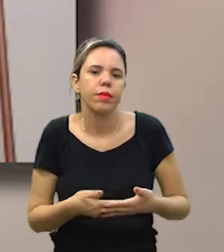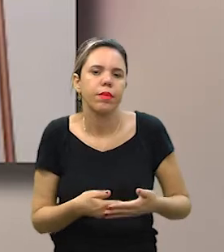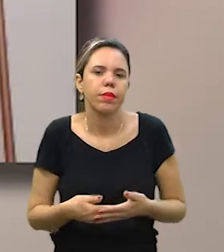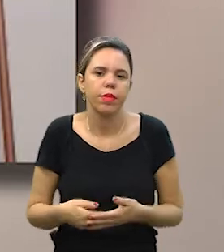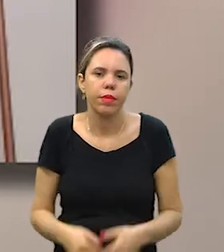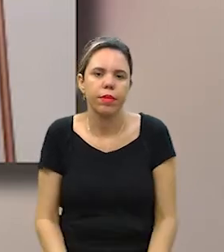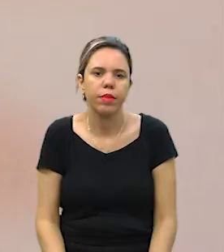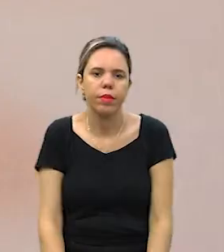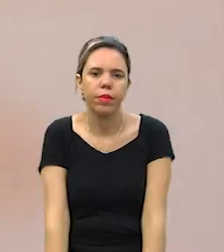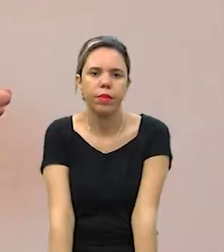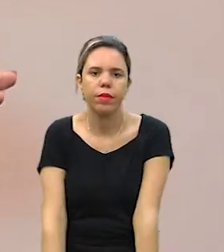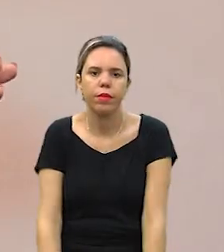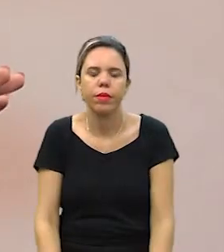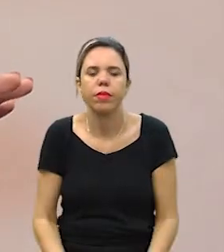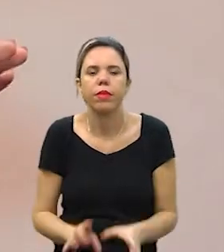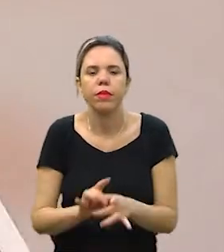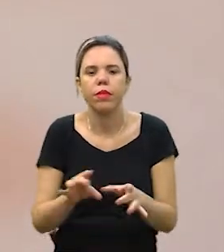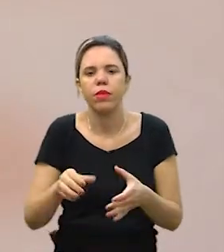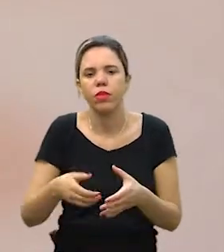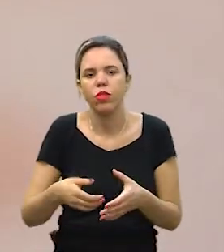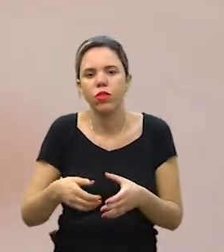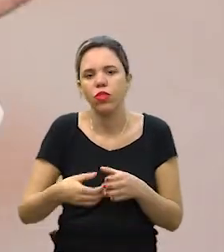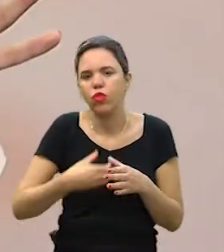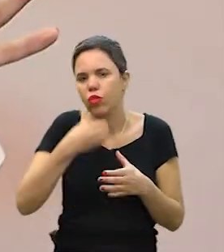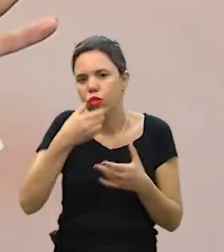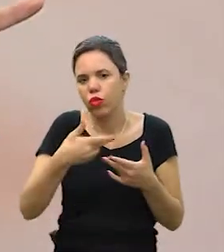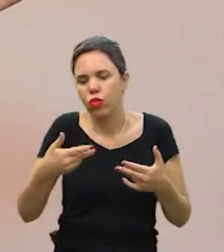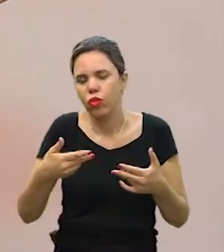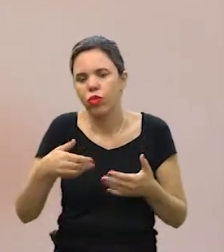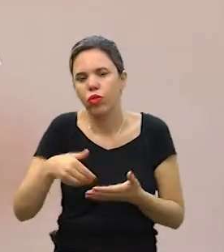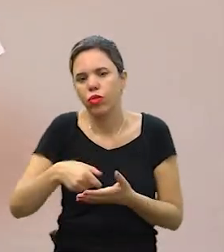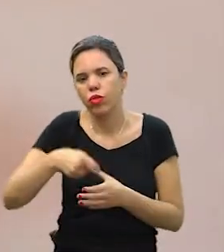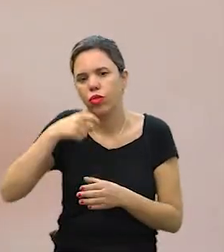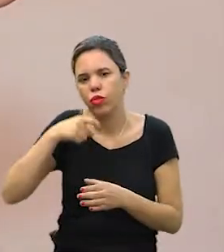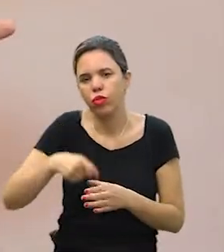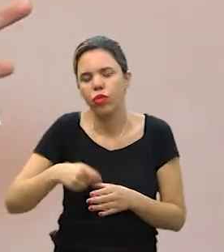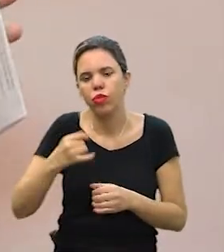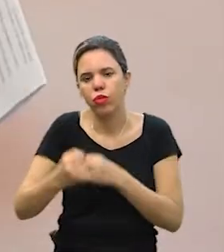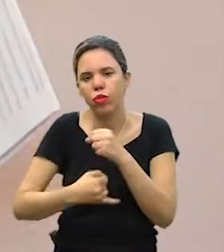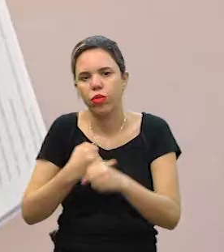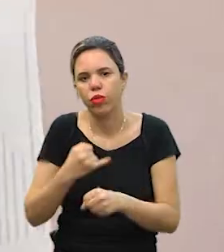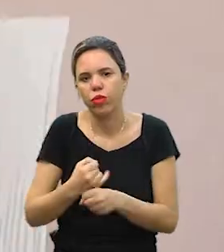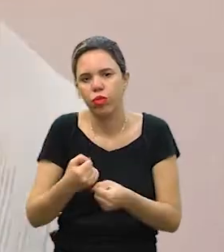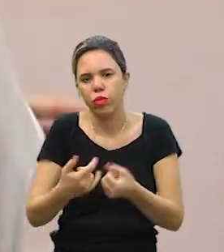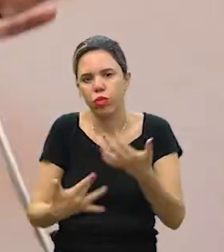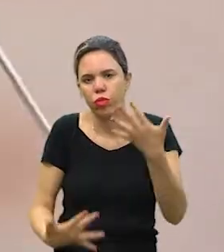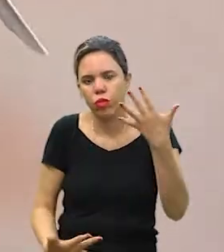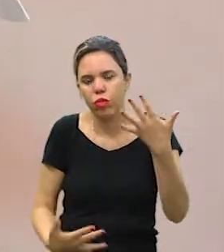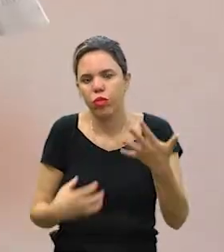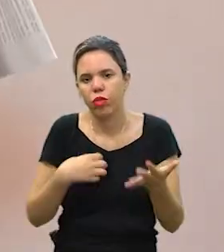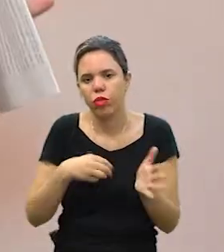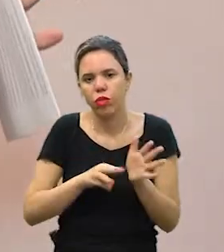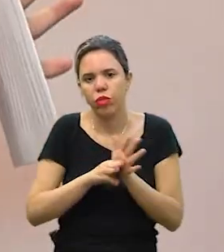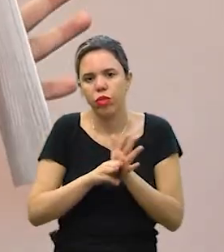para esse bebê. Tá liberado, frutinha, papinha. A gente vê na internet que existem vários métodos